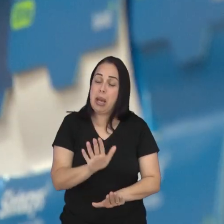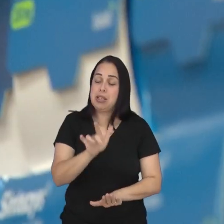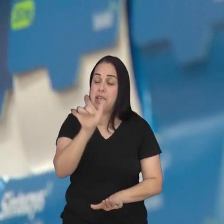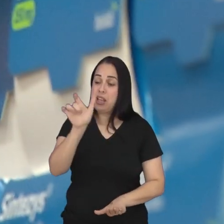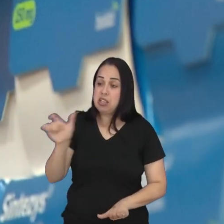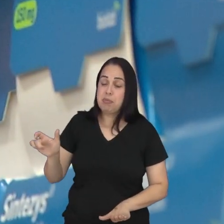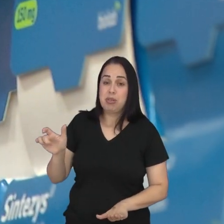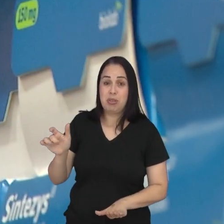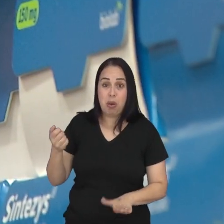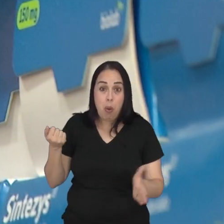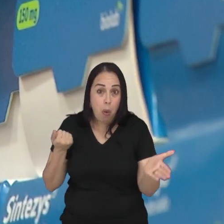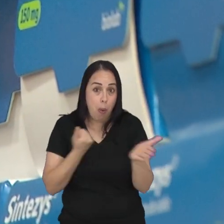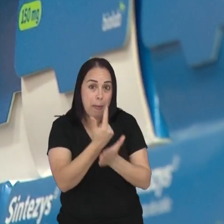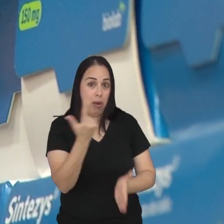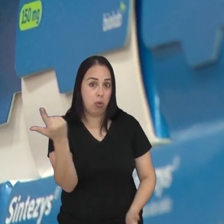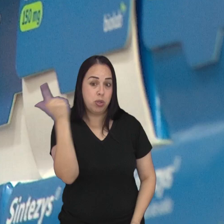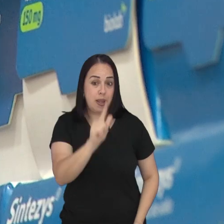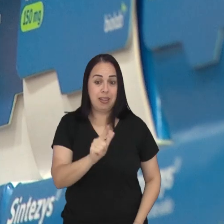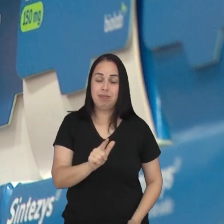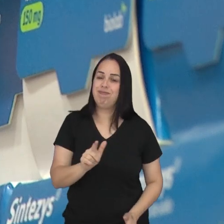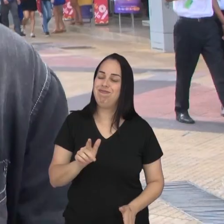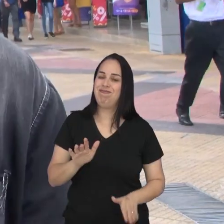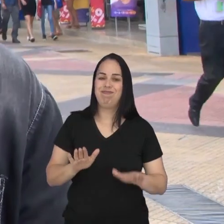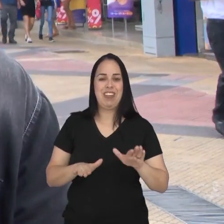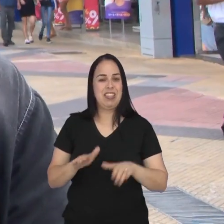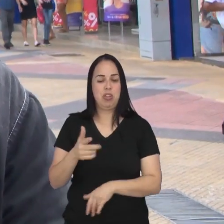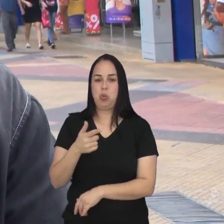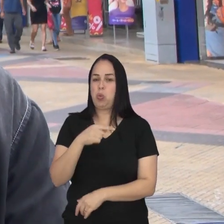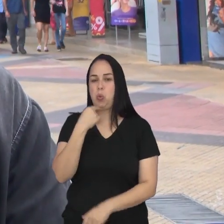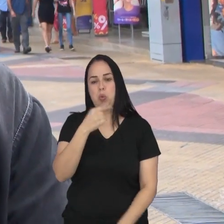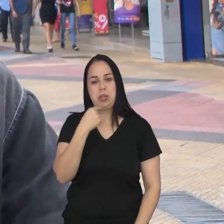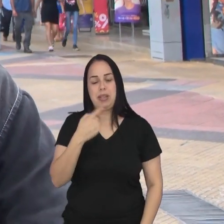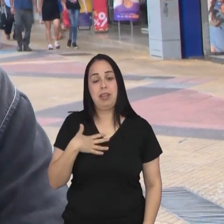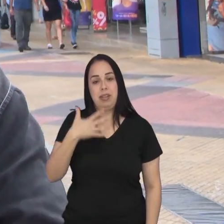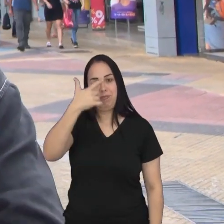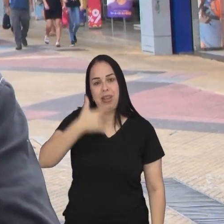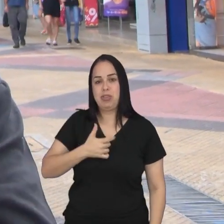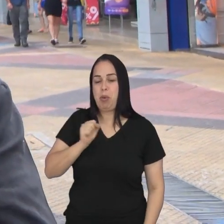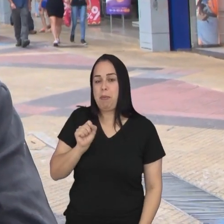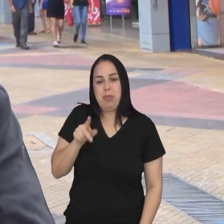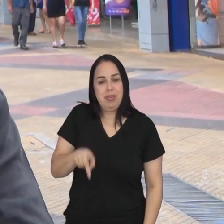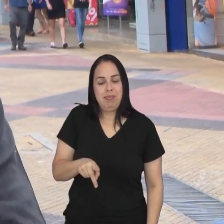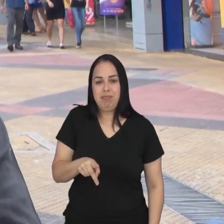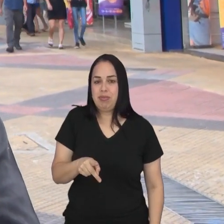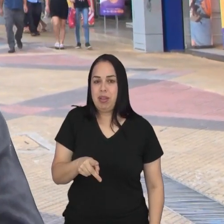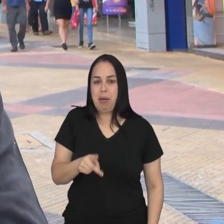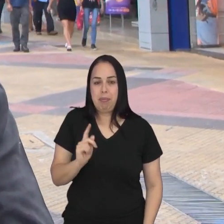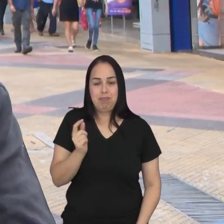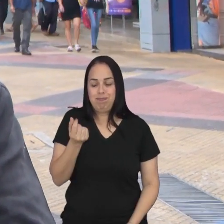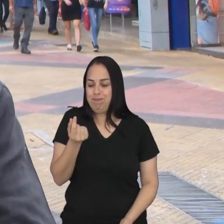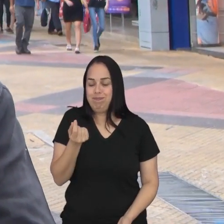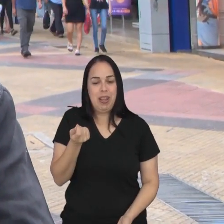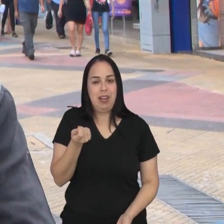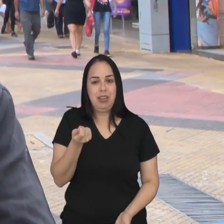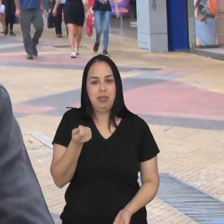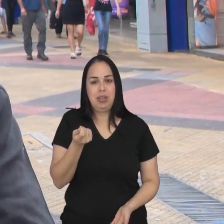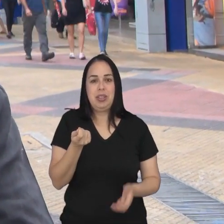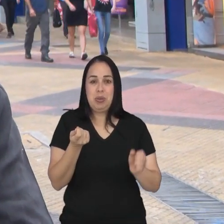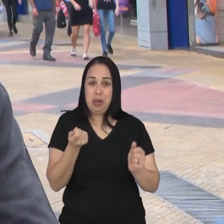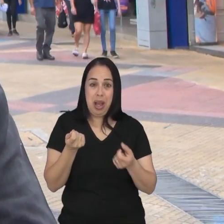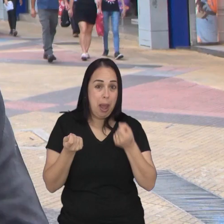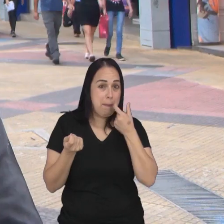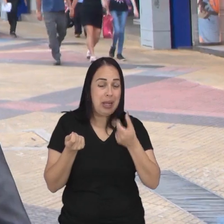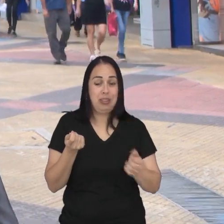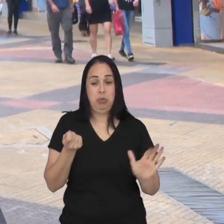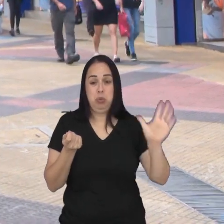medicamentos, mas quem precisa está conseguindo pagar? Nem sempre, né? Nem sempre, porque eu sou aposentado e o